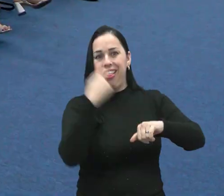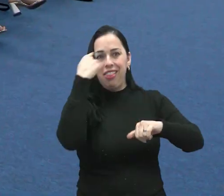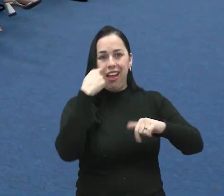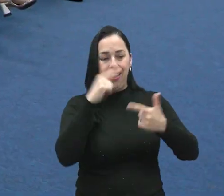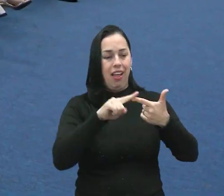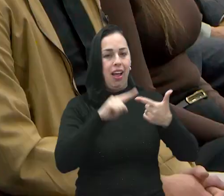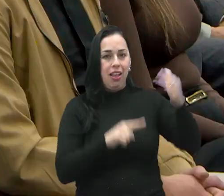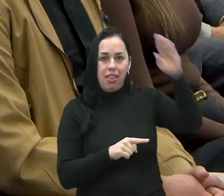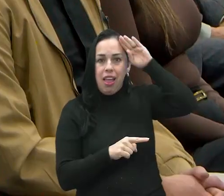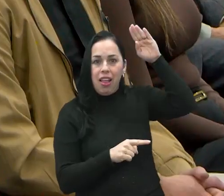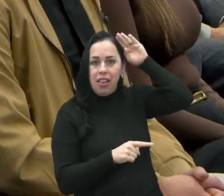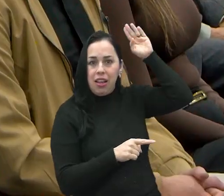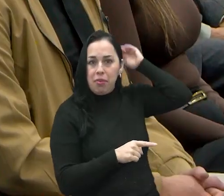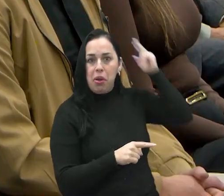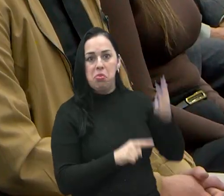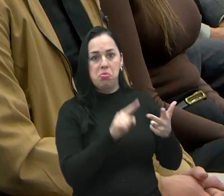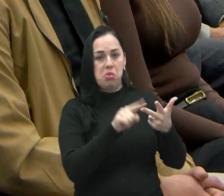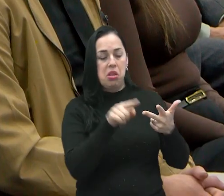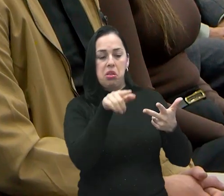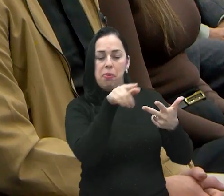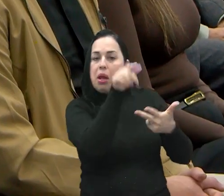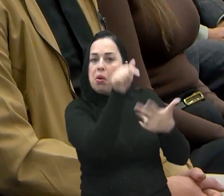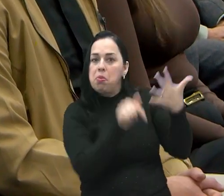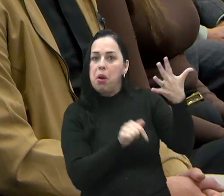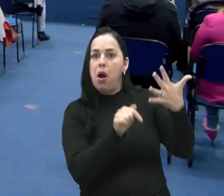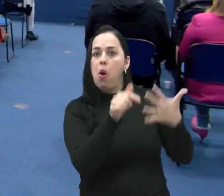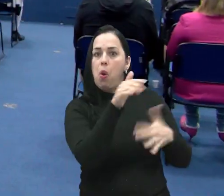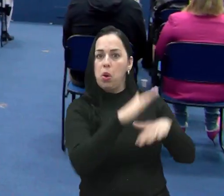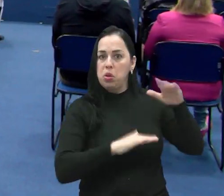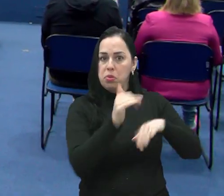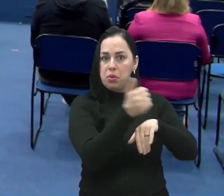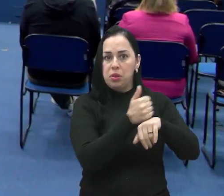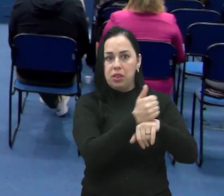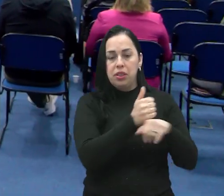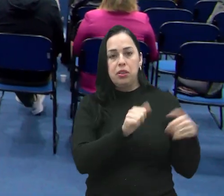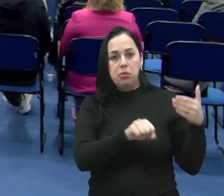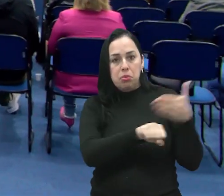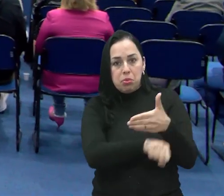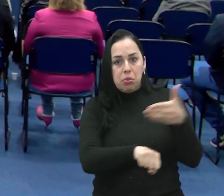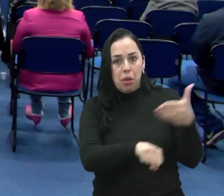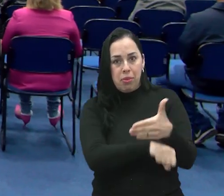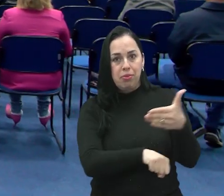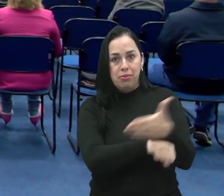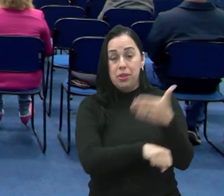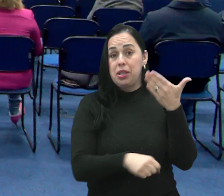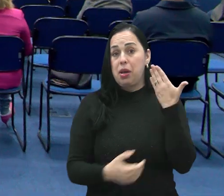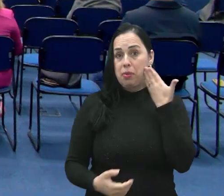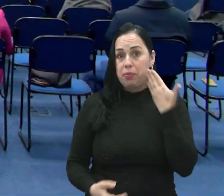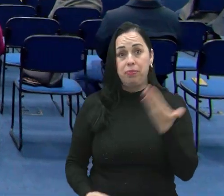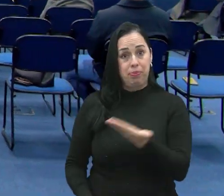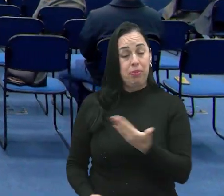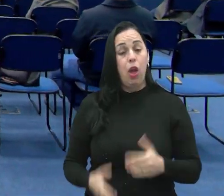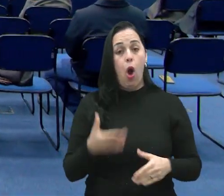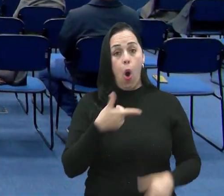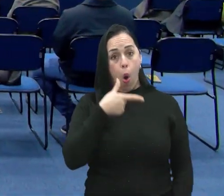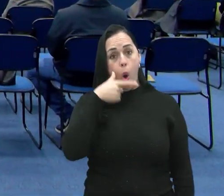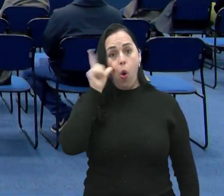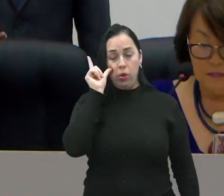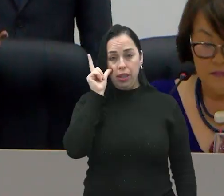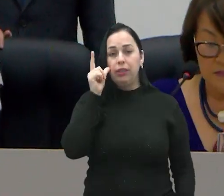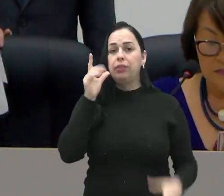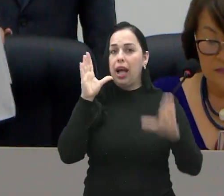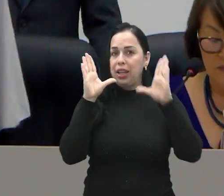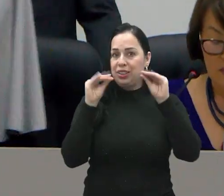acadêmicos, intelectuais e outros setores da sociedade civil estiveram presentes no plenário da Câmara Municipal na noite desta